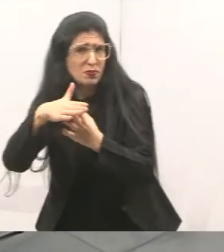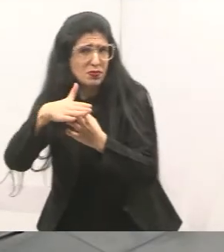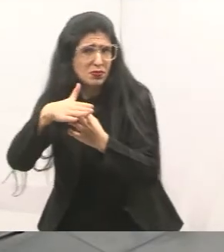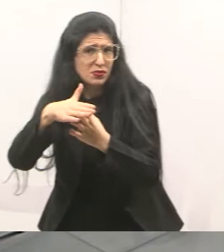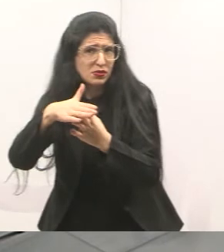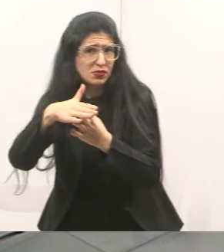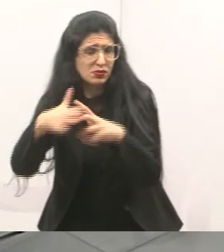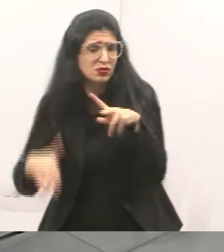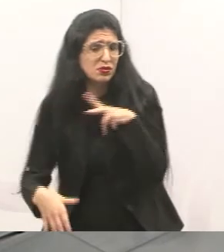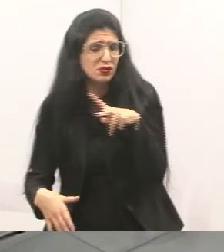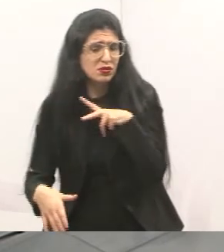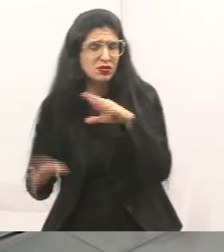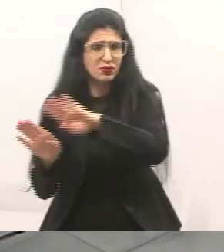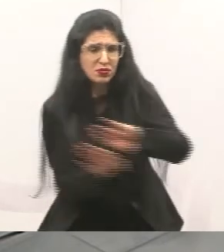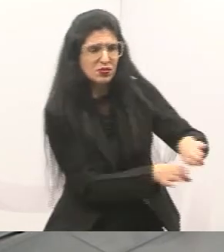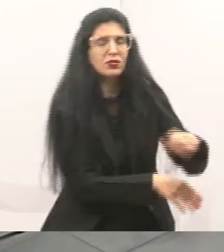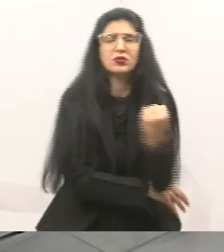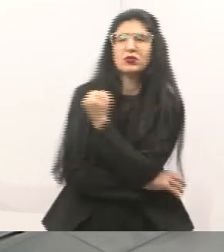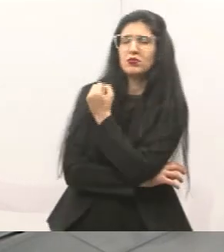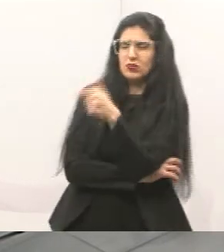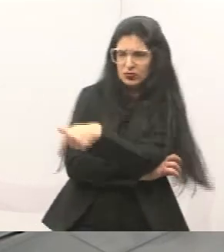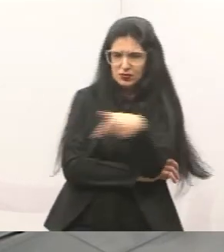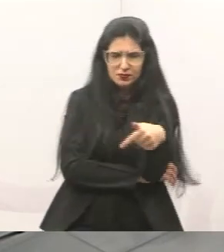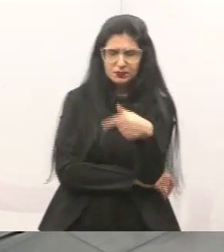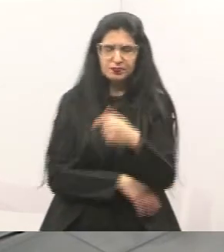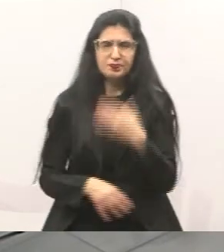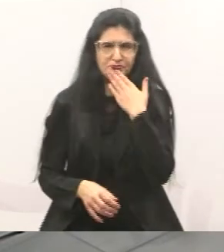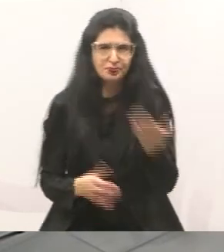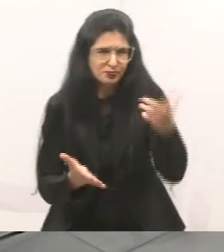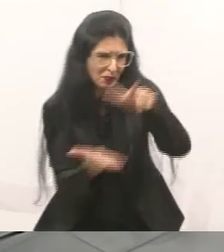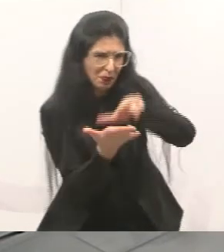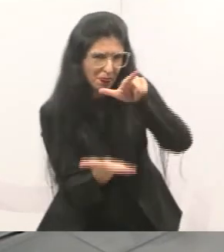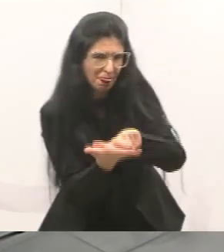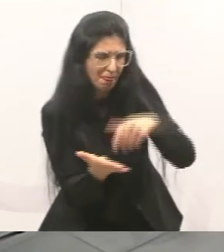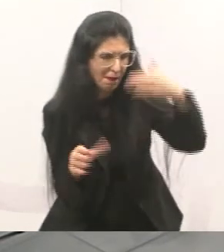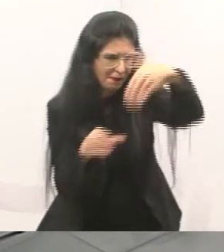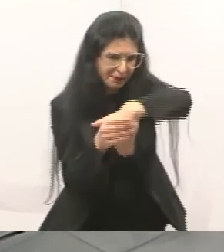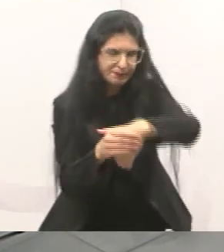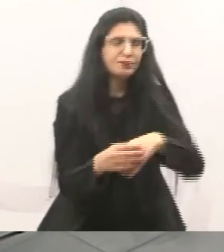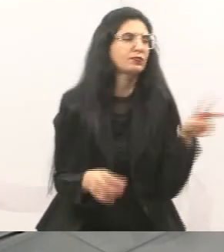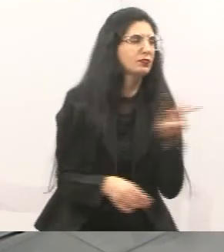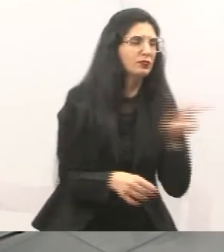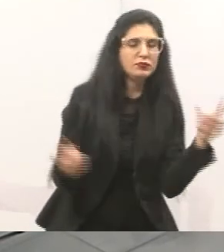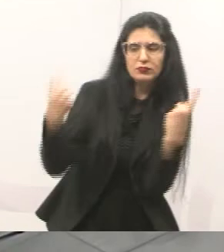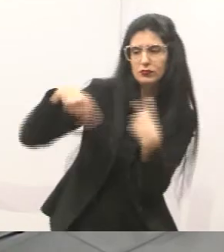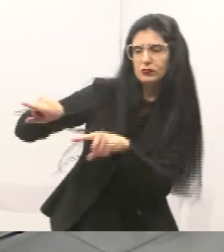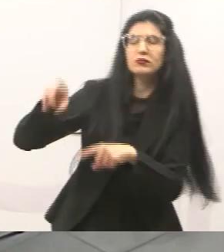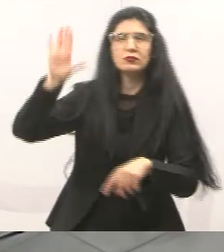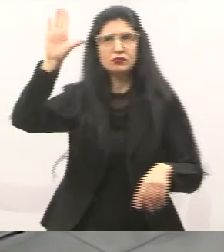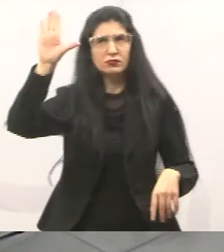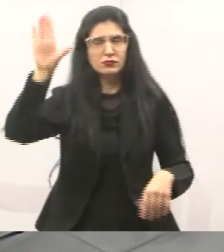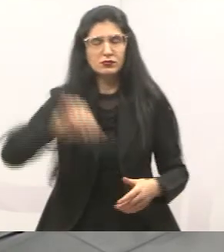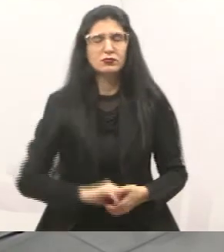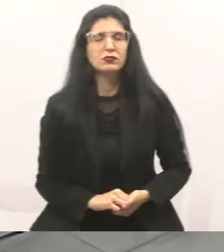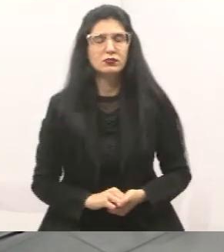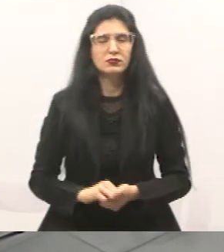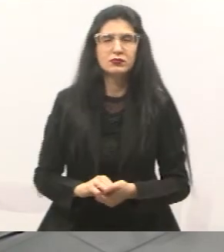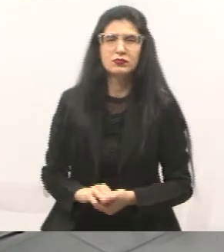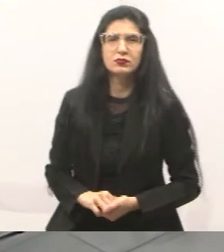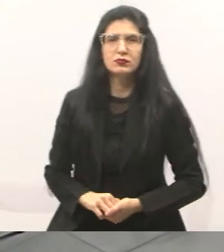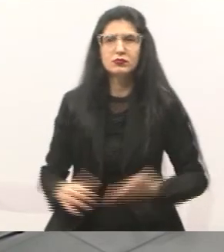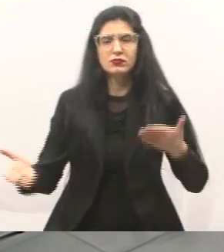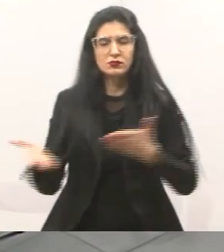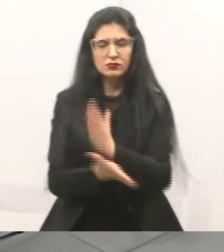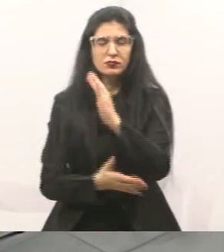Pedido de informações número 77, em votação. Os vereadores contrários se manifestem levantando o braço. Pedido de